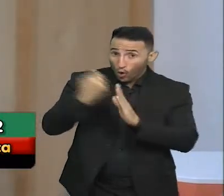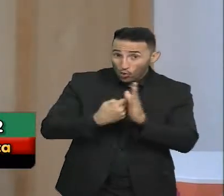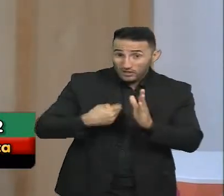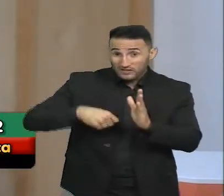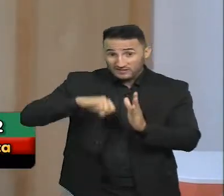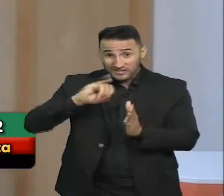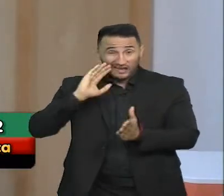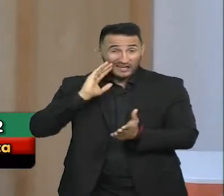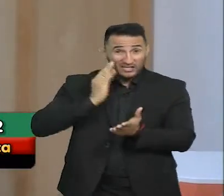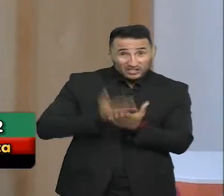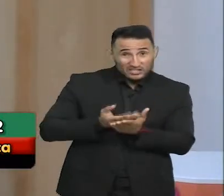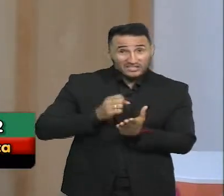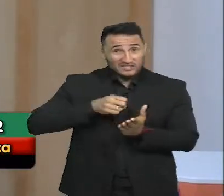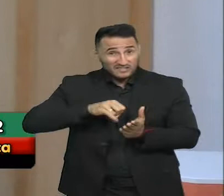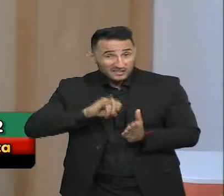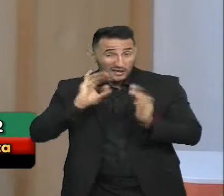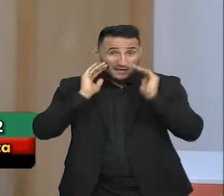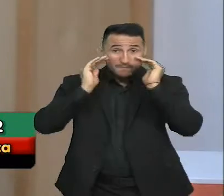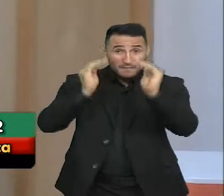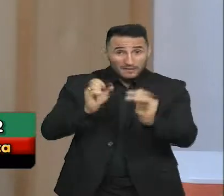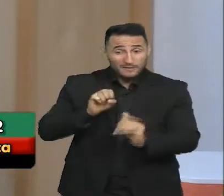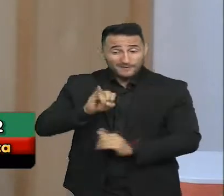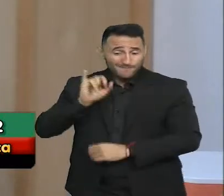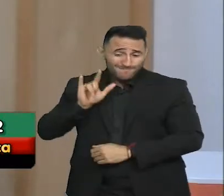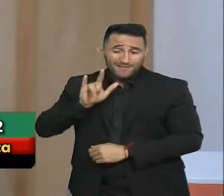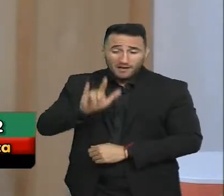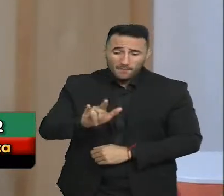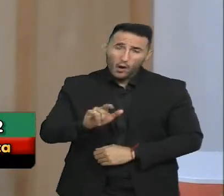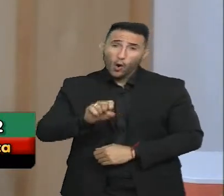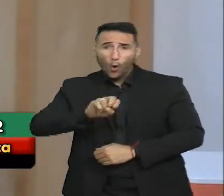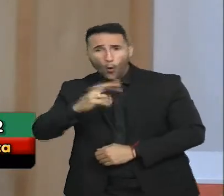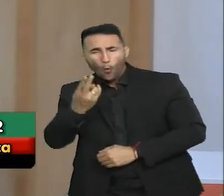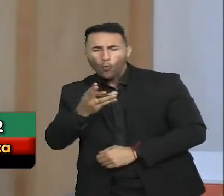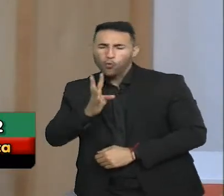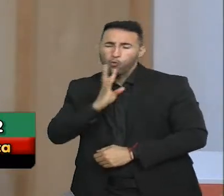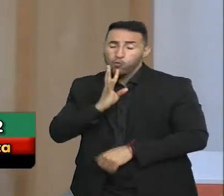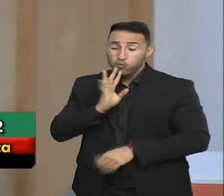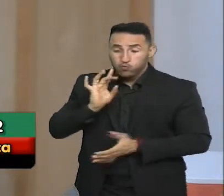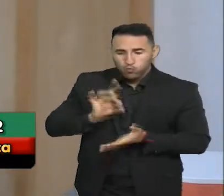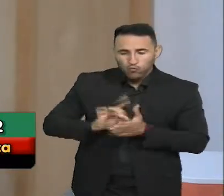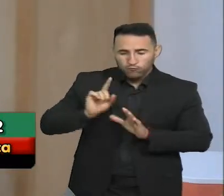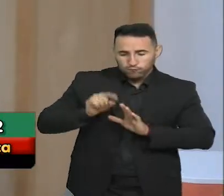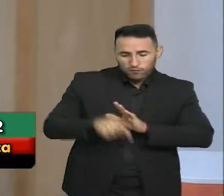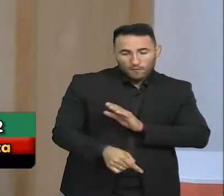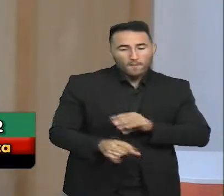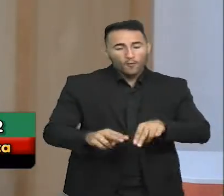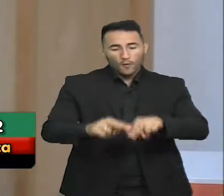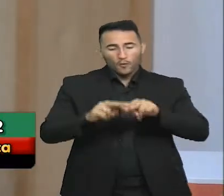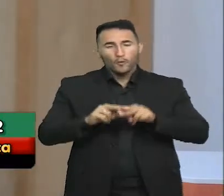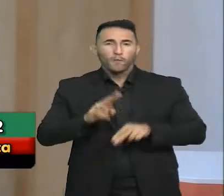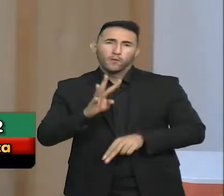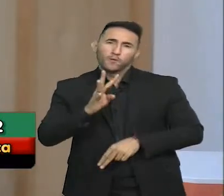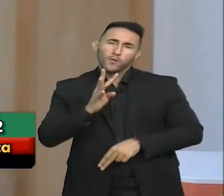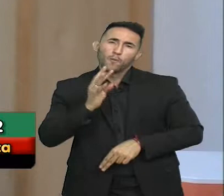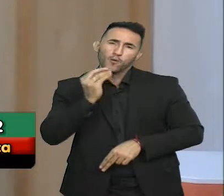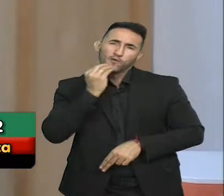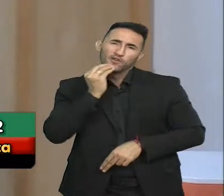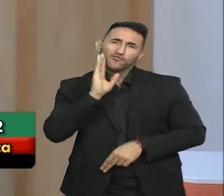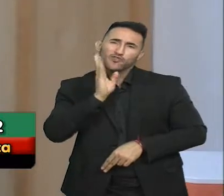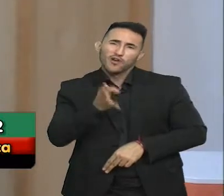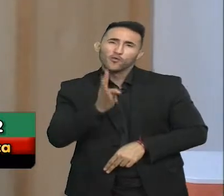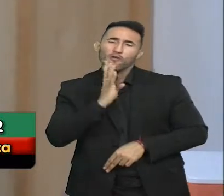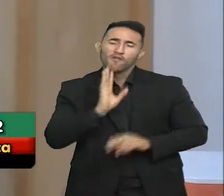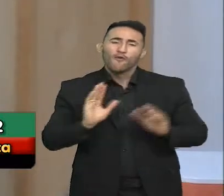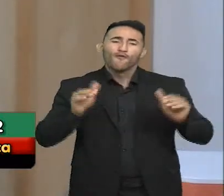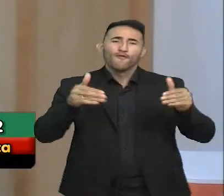que se respeita, mas só se respeita aquilo que, pelo menos, se conhece. E eu tive a oportunidade de conhecer o trabalho do fórum e tive